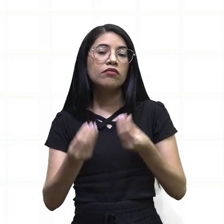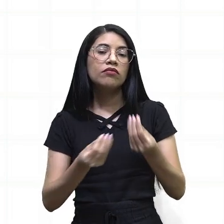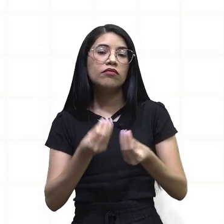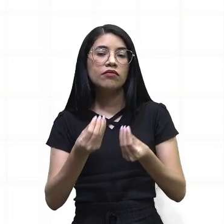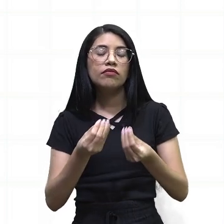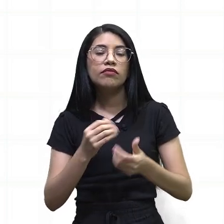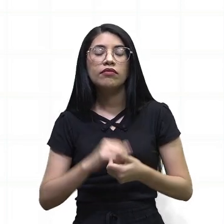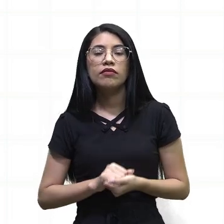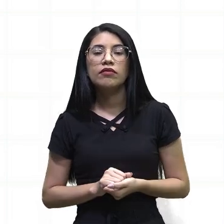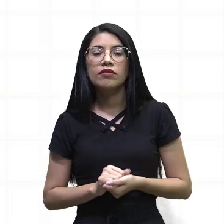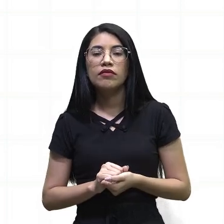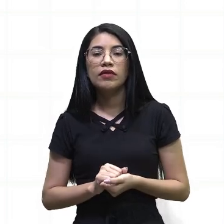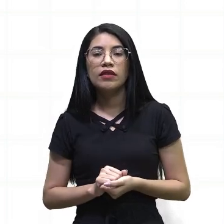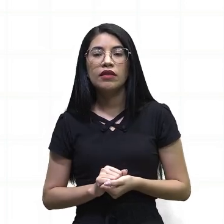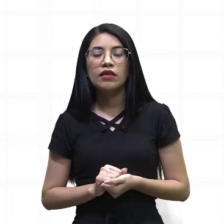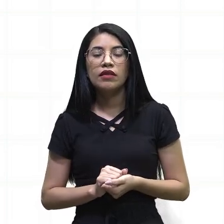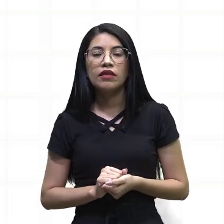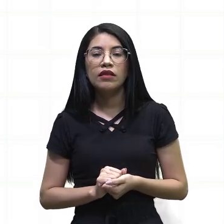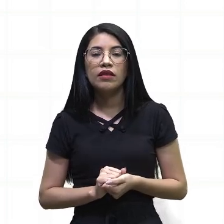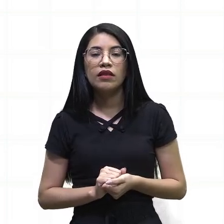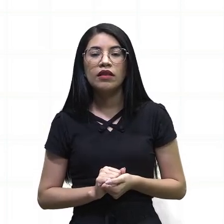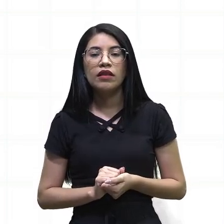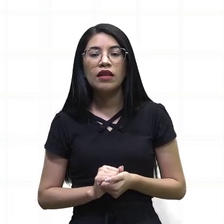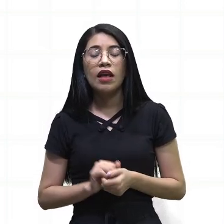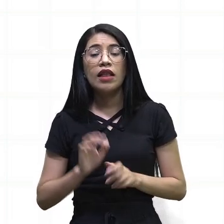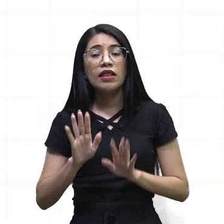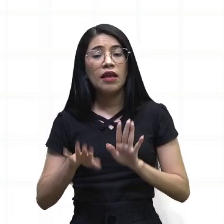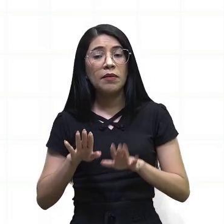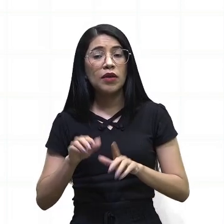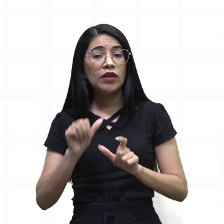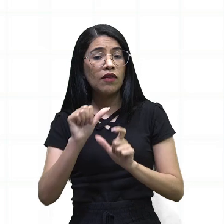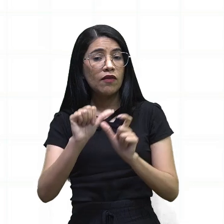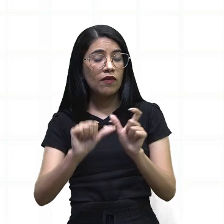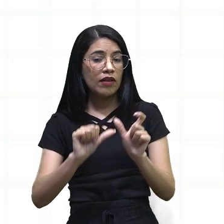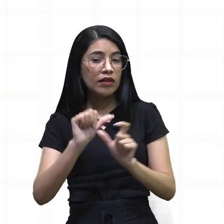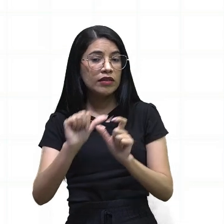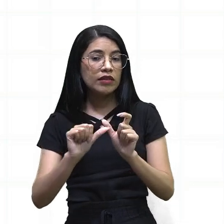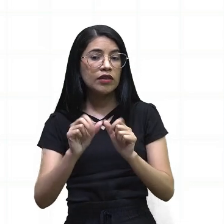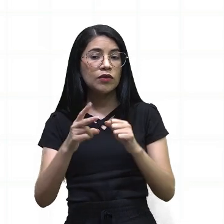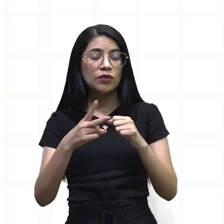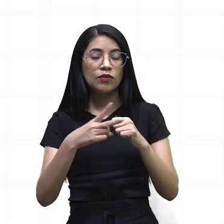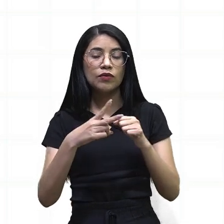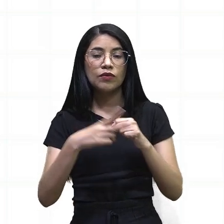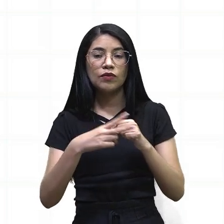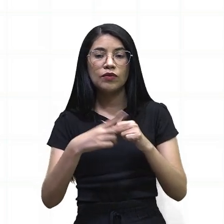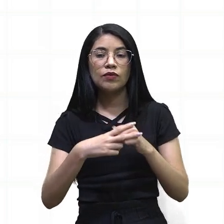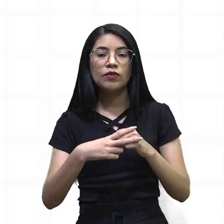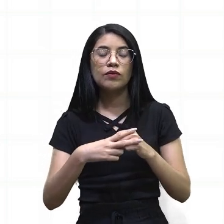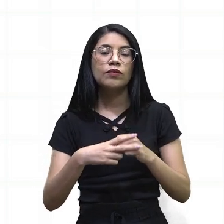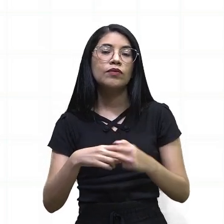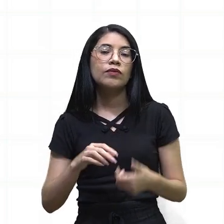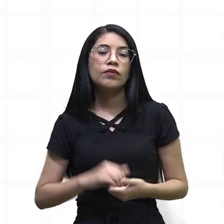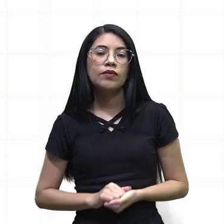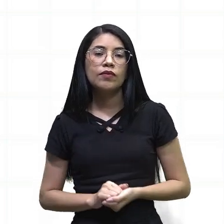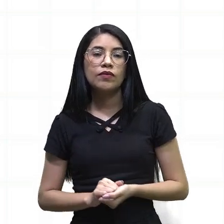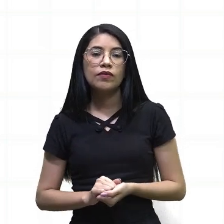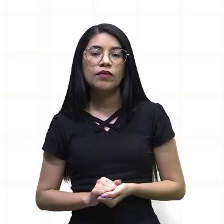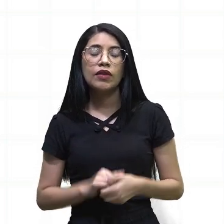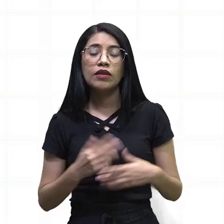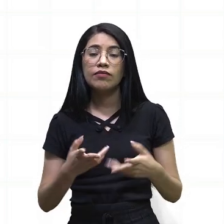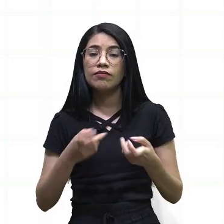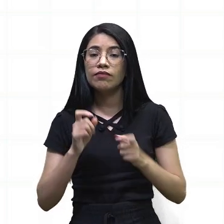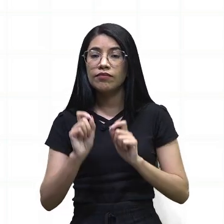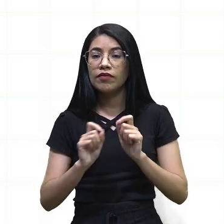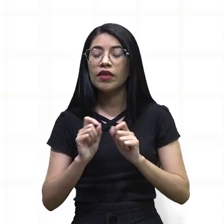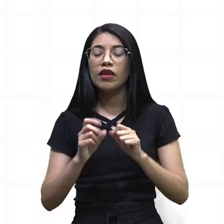quê? Determinado por meio da flexão de quem? Verbal, né? Então, perceba que o verbo